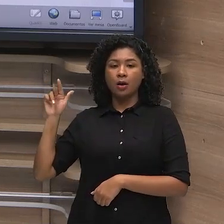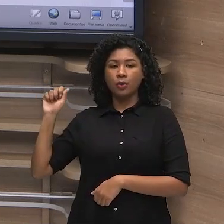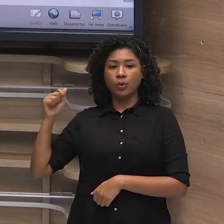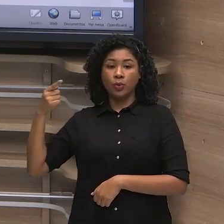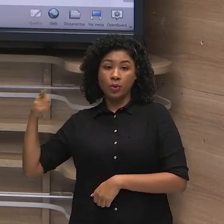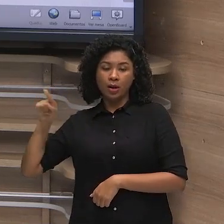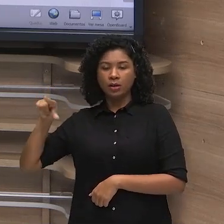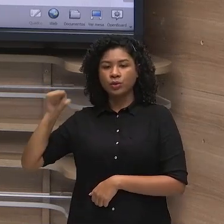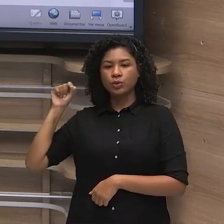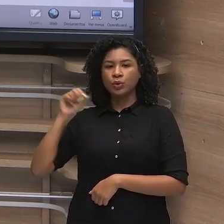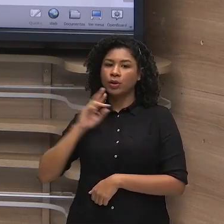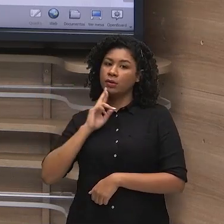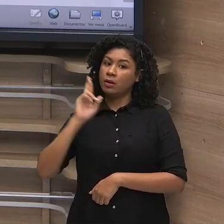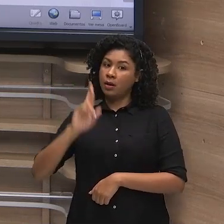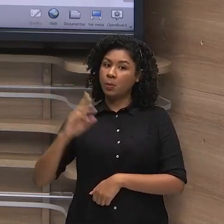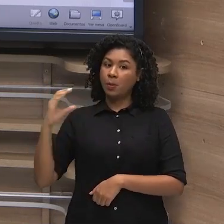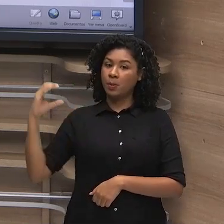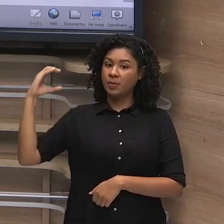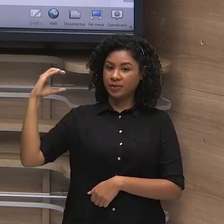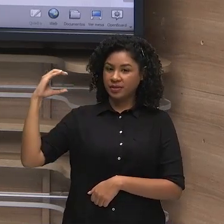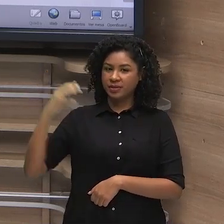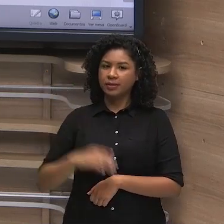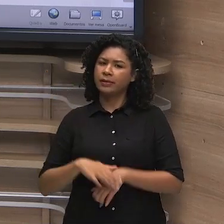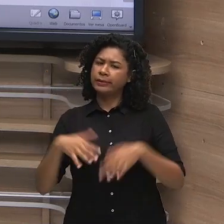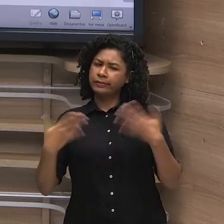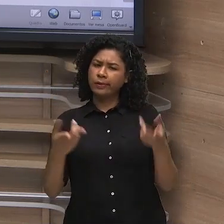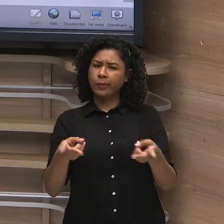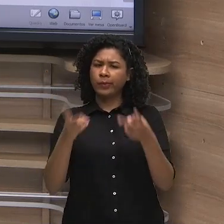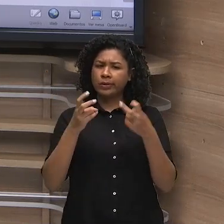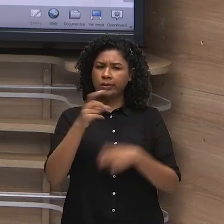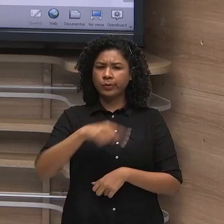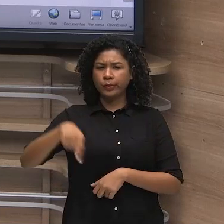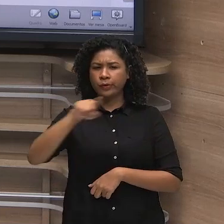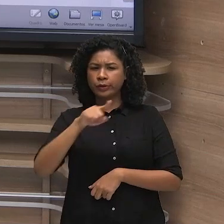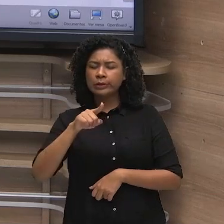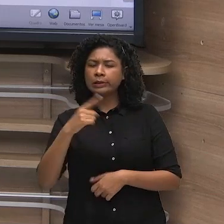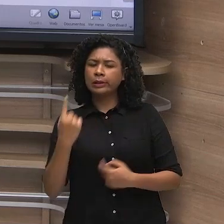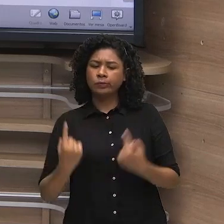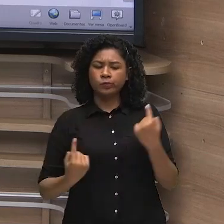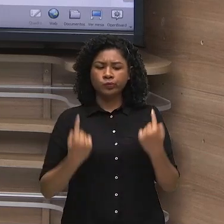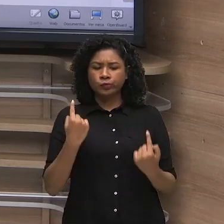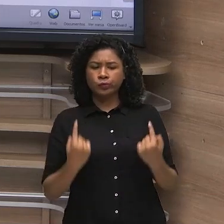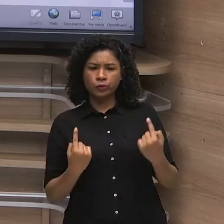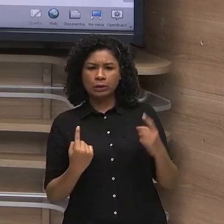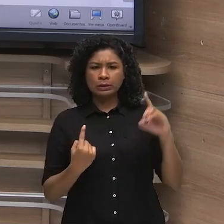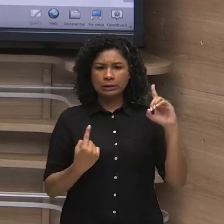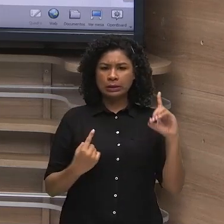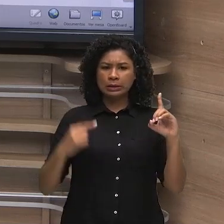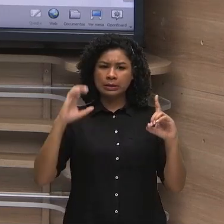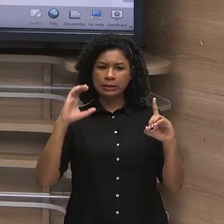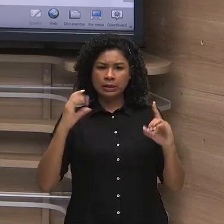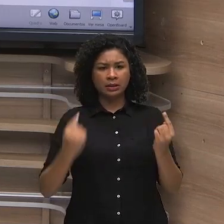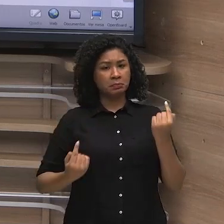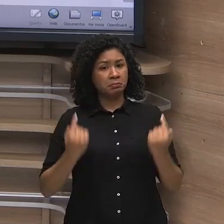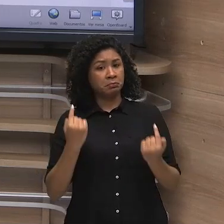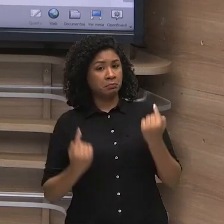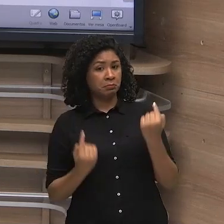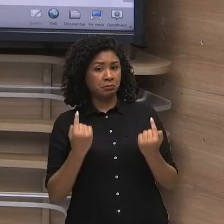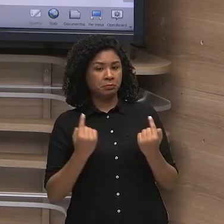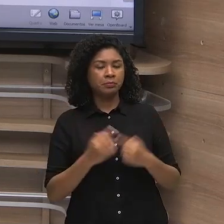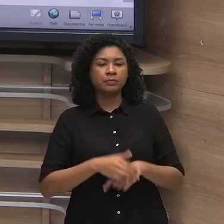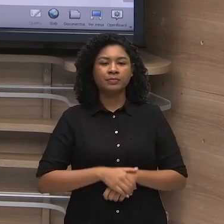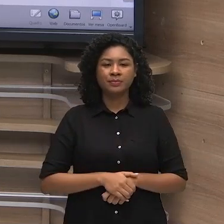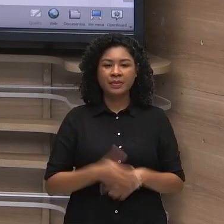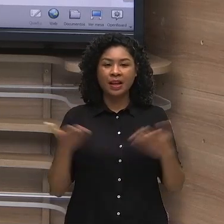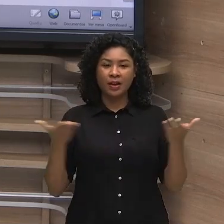vendo aí que vocês estão se dividindo entre D e C. Será então que é isso mesmo? D ou C? Vamos à